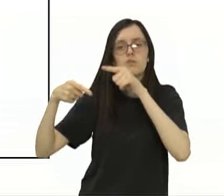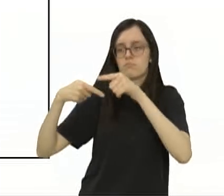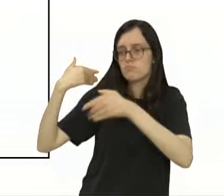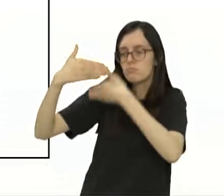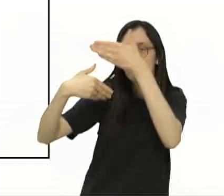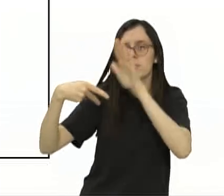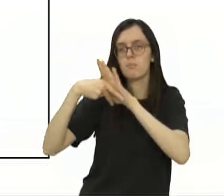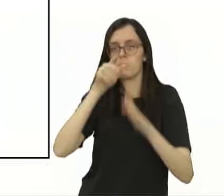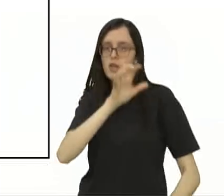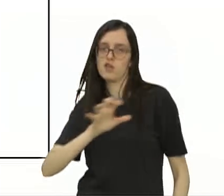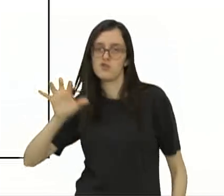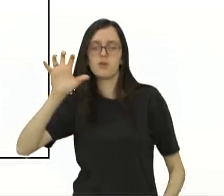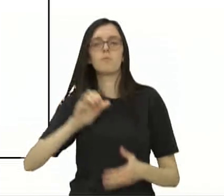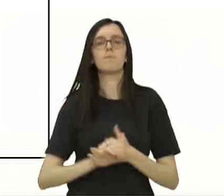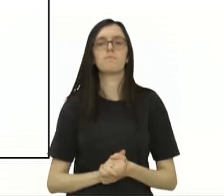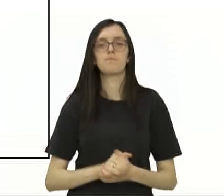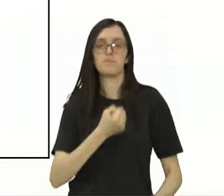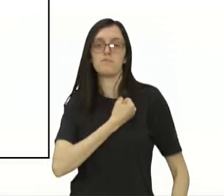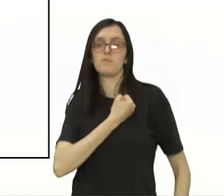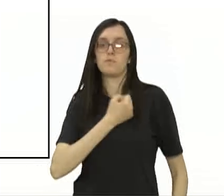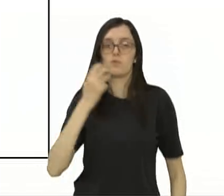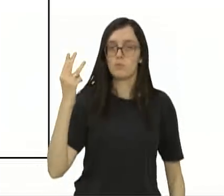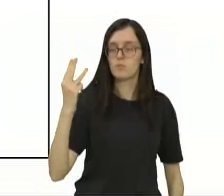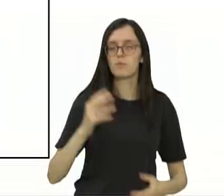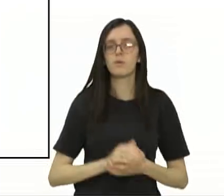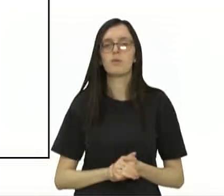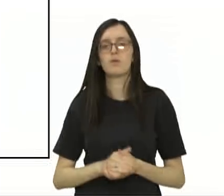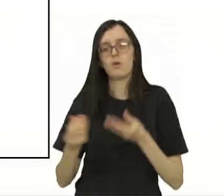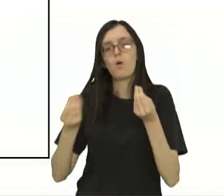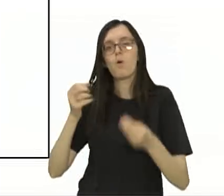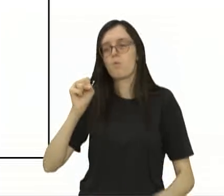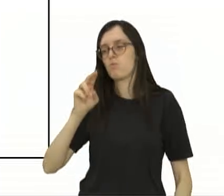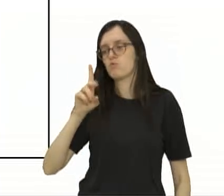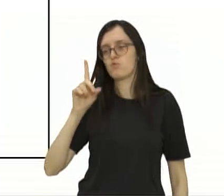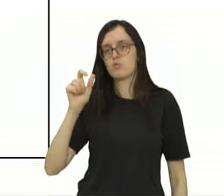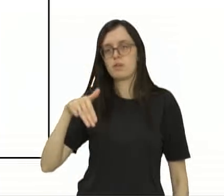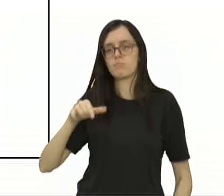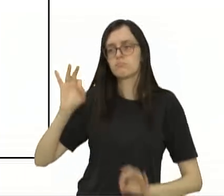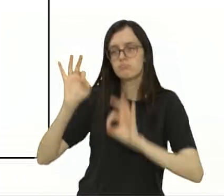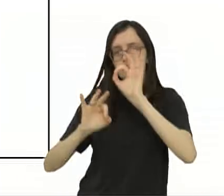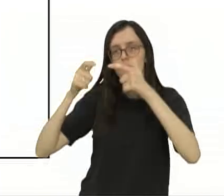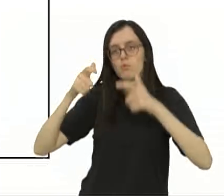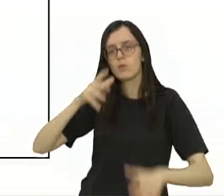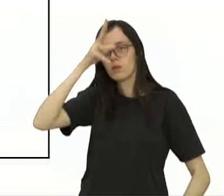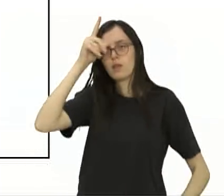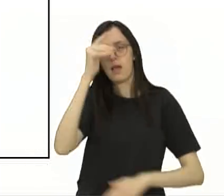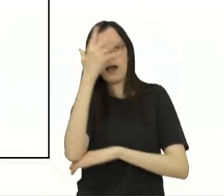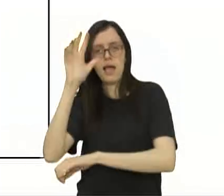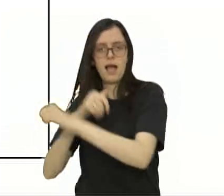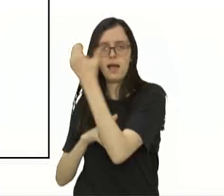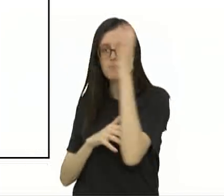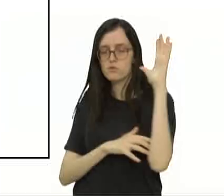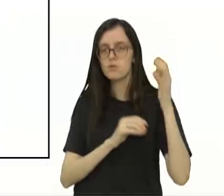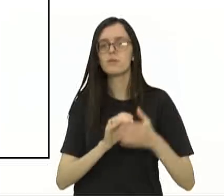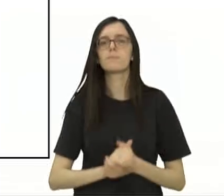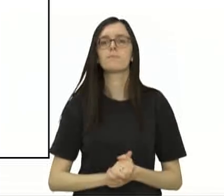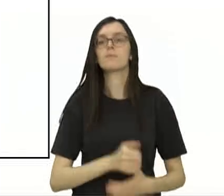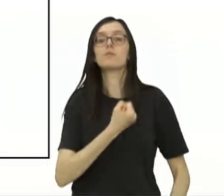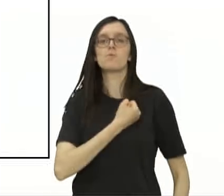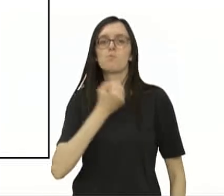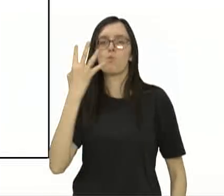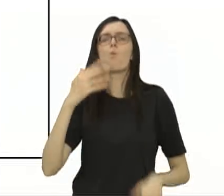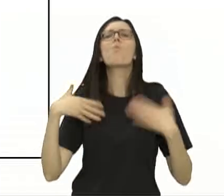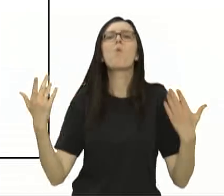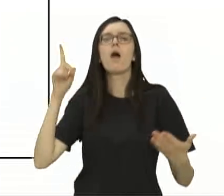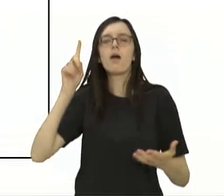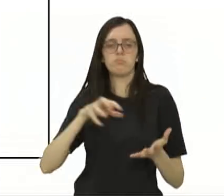desenvolvimento regional? Número 3, como a Sudan desenvolve a região da Amazônia? Número 4, quais